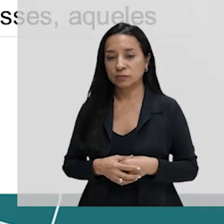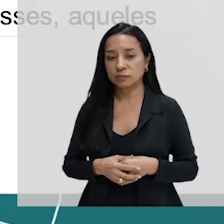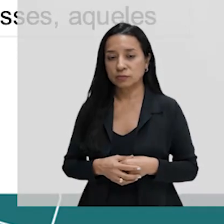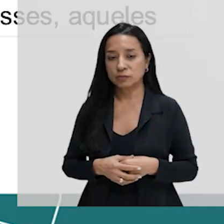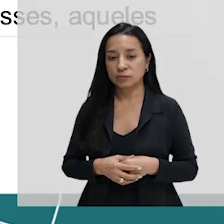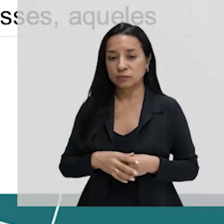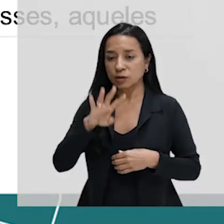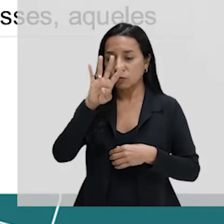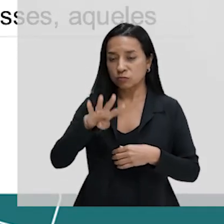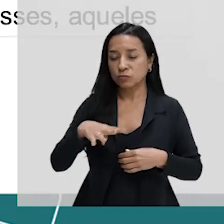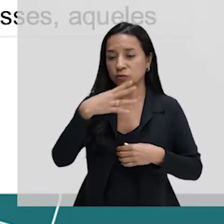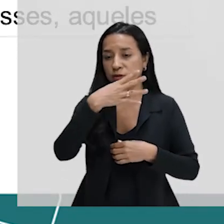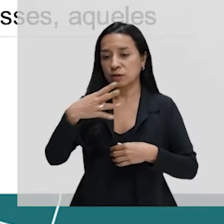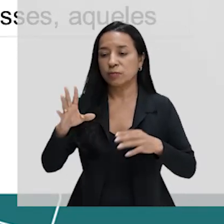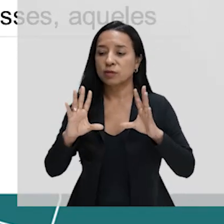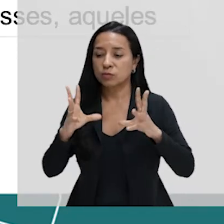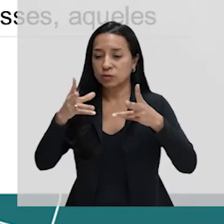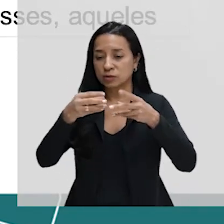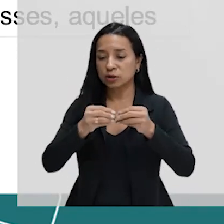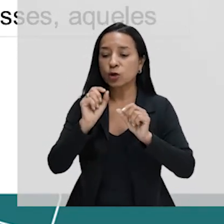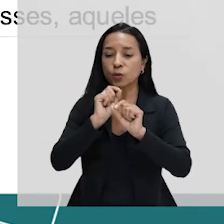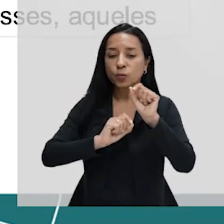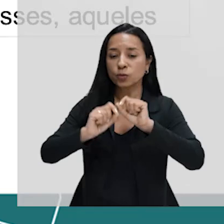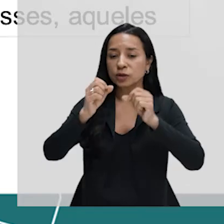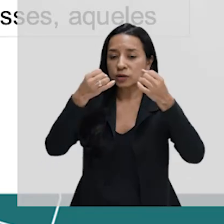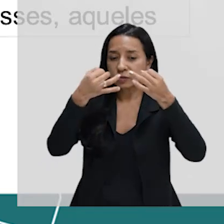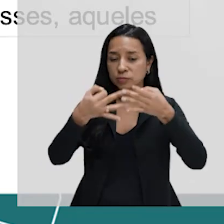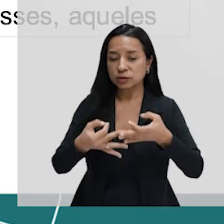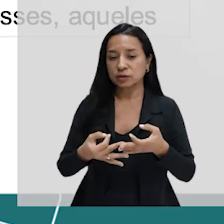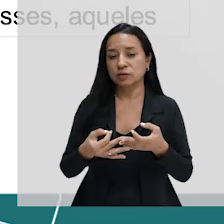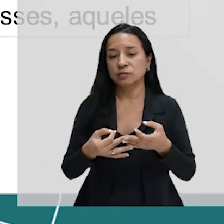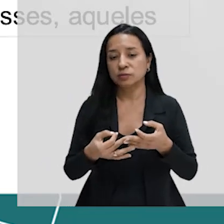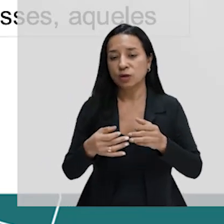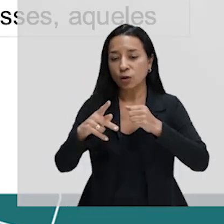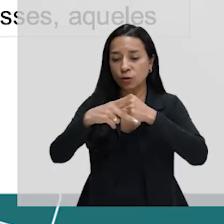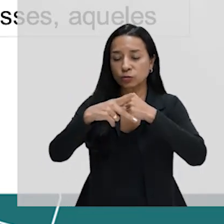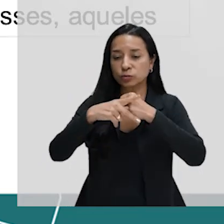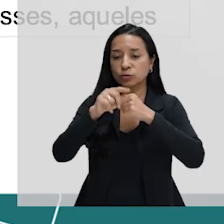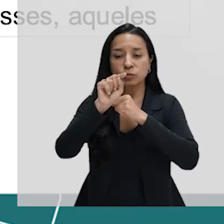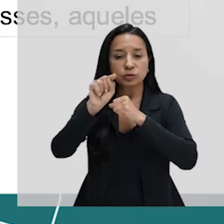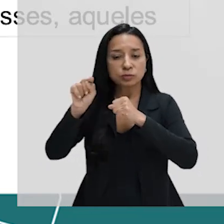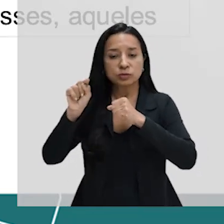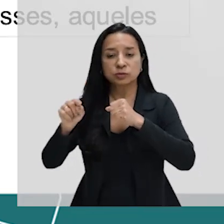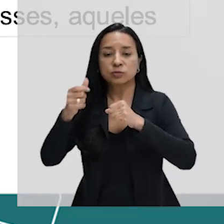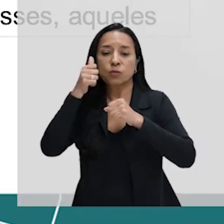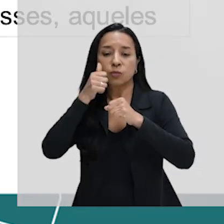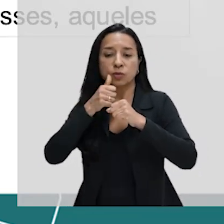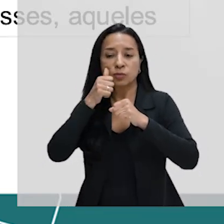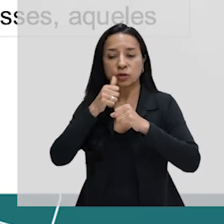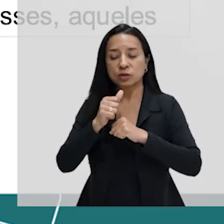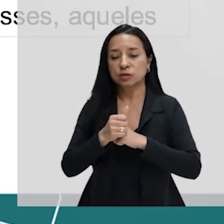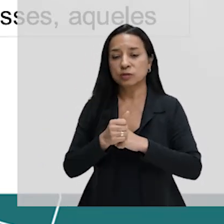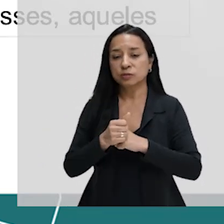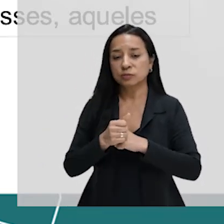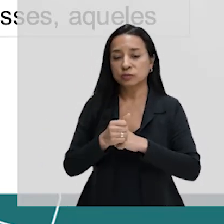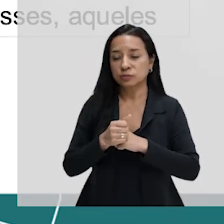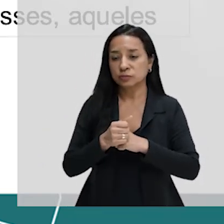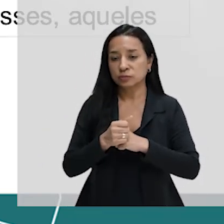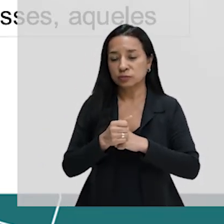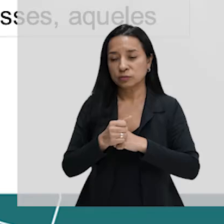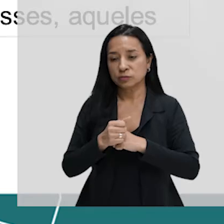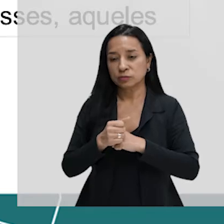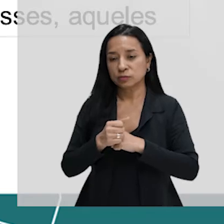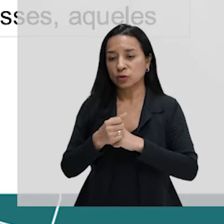só o quadro para sintetizar o que nós falamos, né? Os pronomes demonstrativos, aí nós temos o feminino e o masculino, o singular e